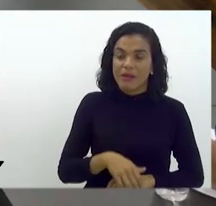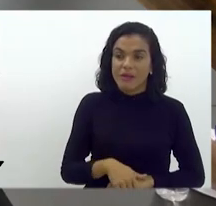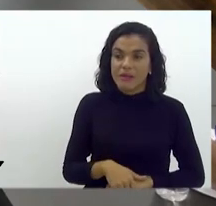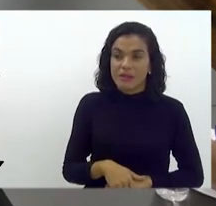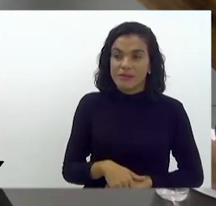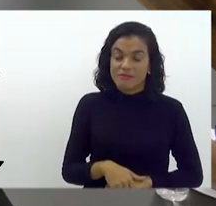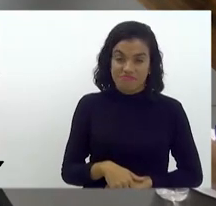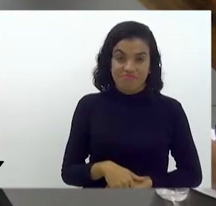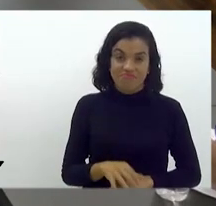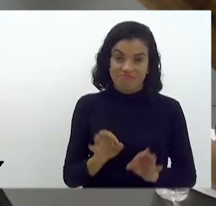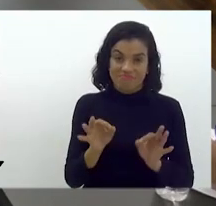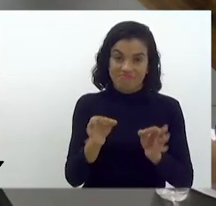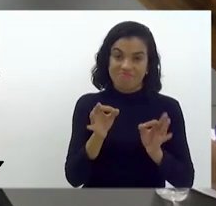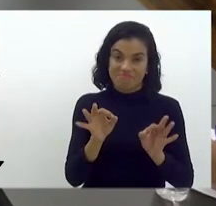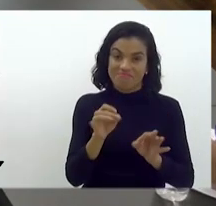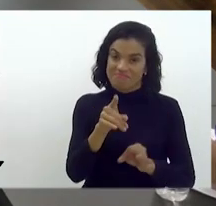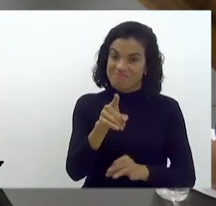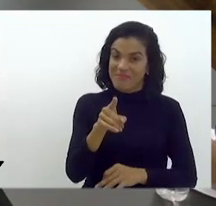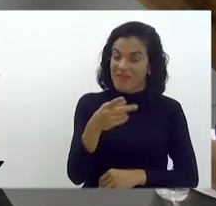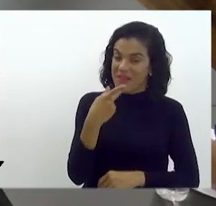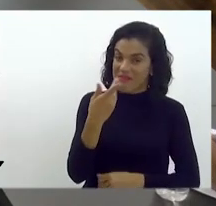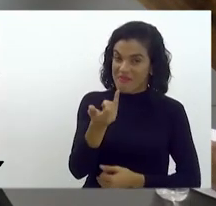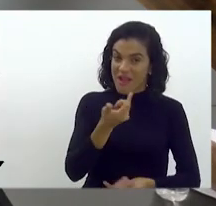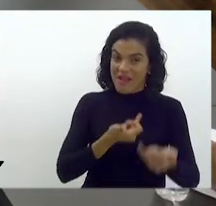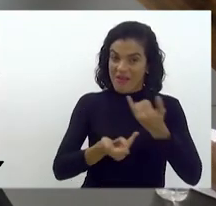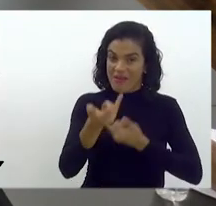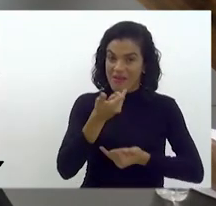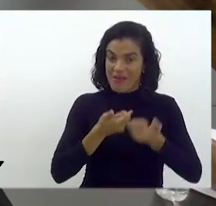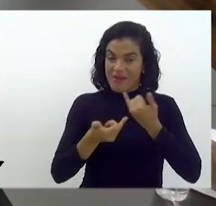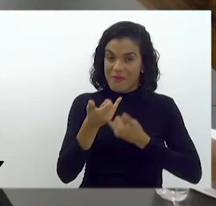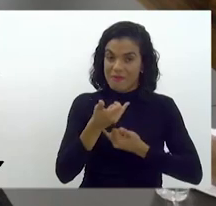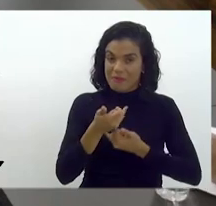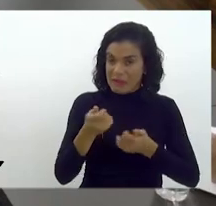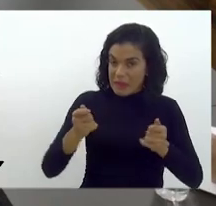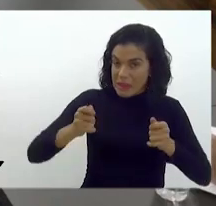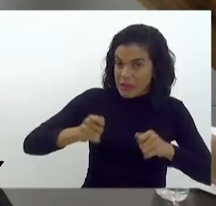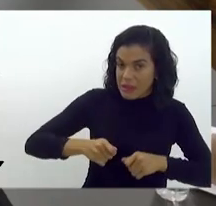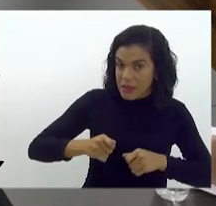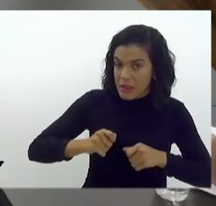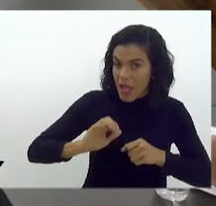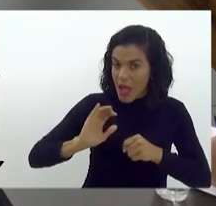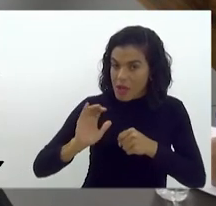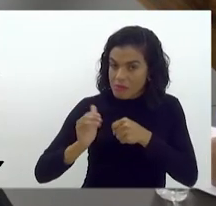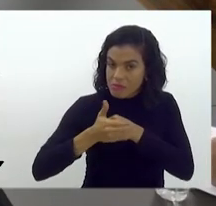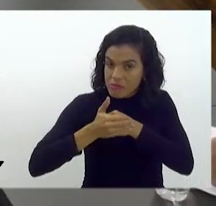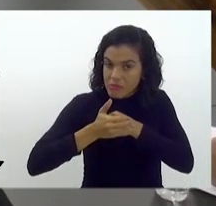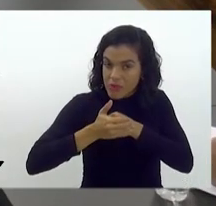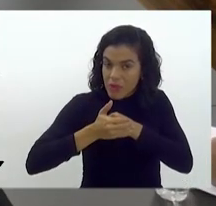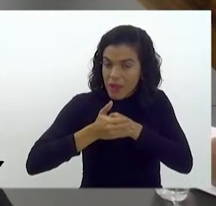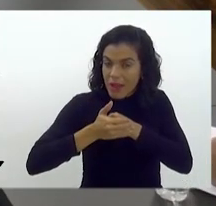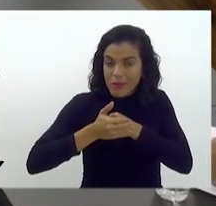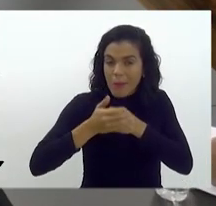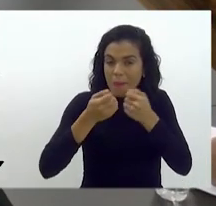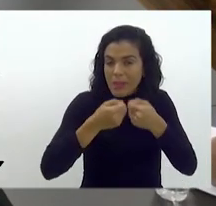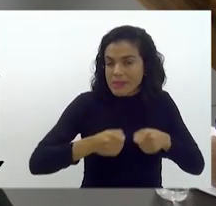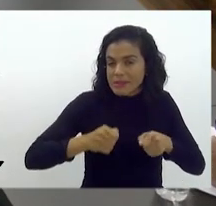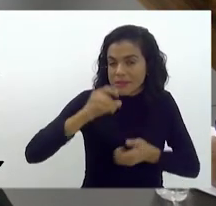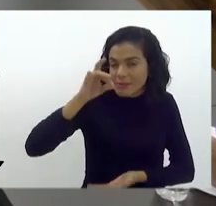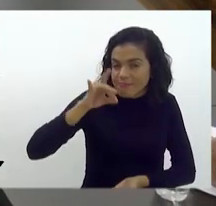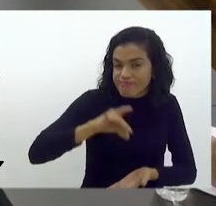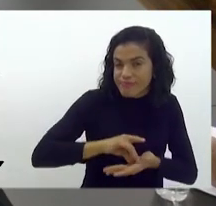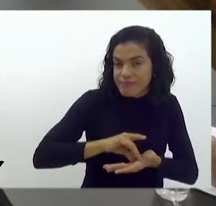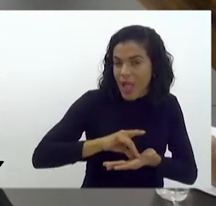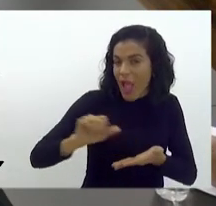exatamente do que o senhor tá falando daria para ocultar sem necessariamente